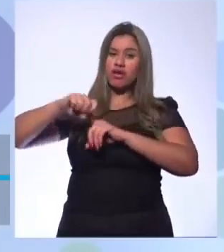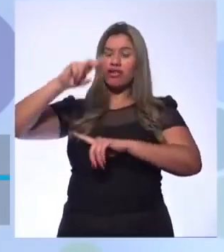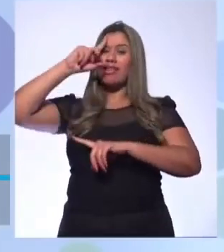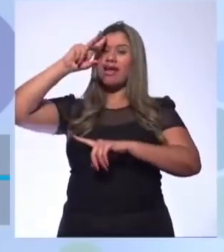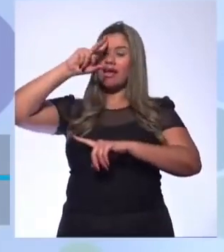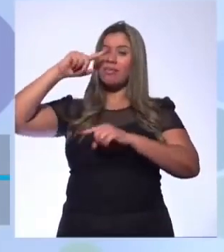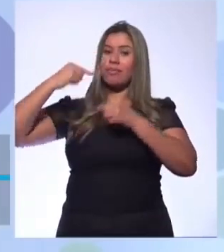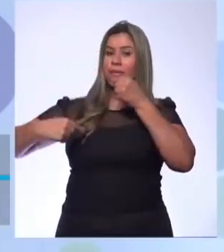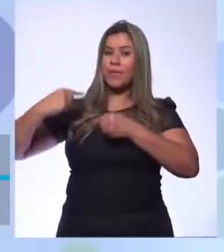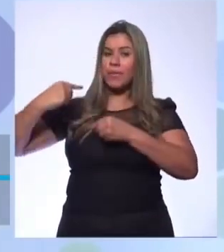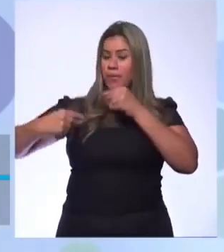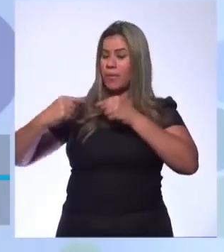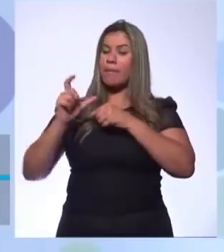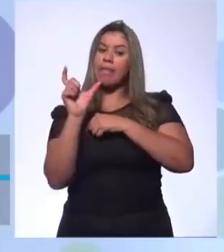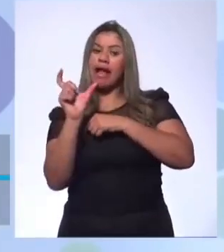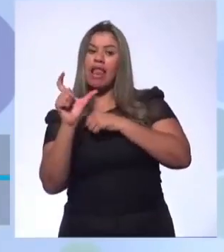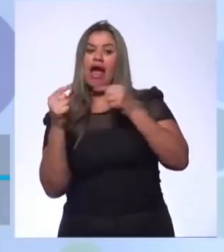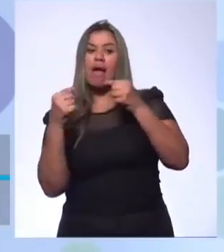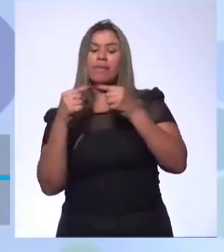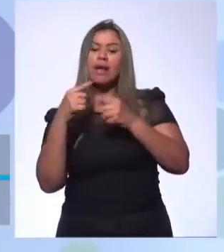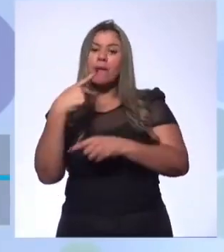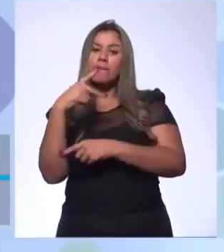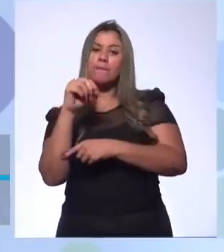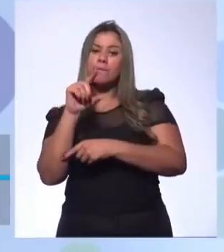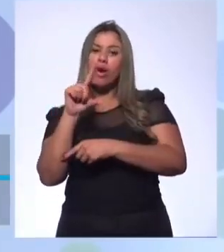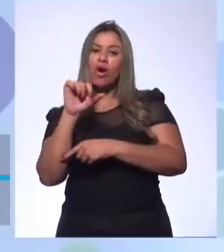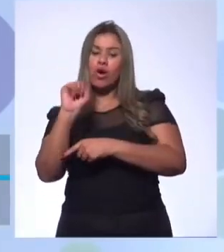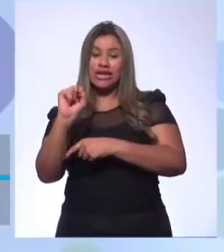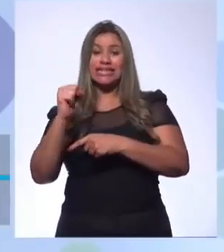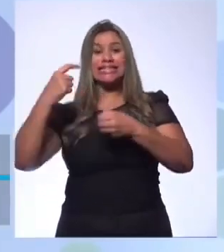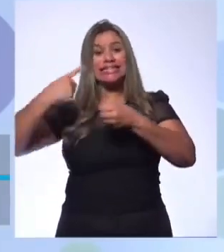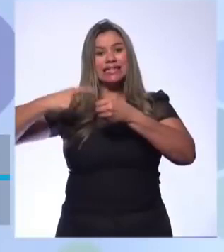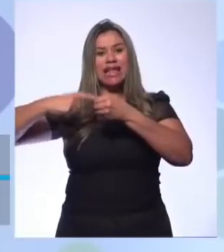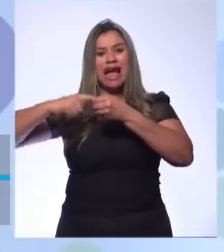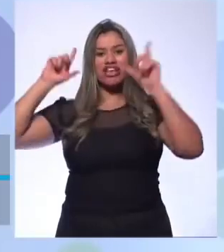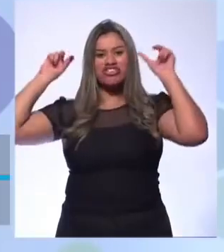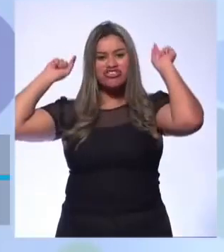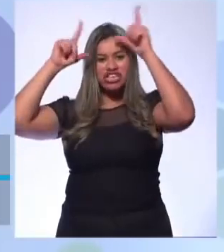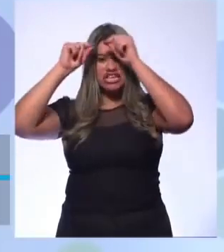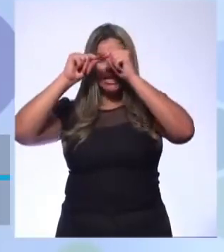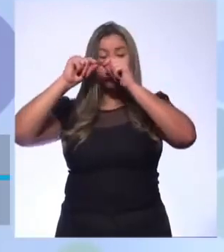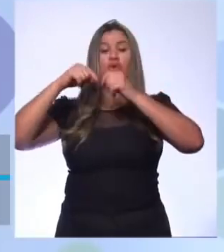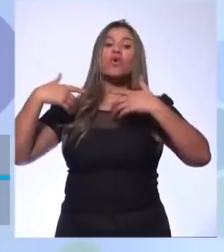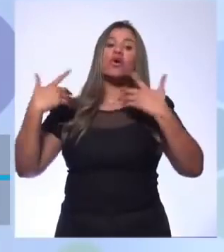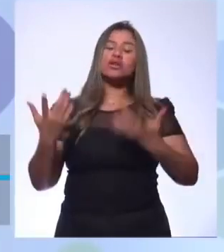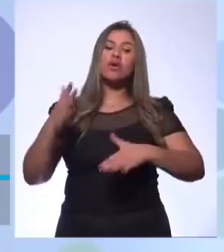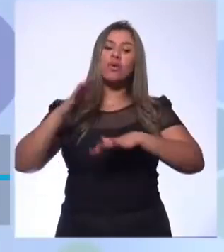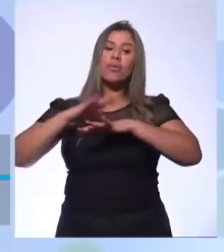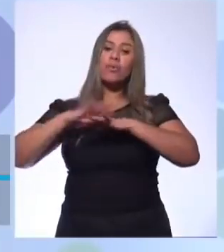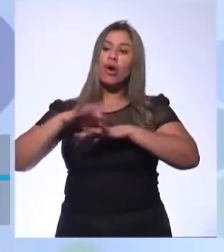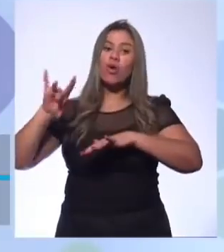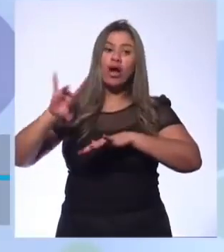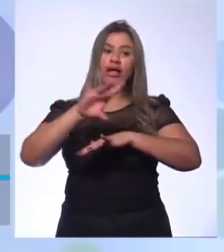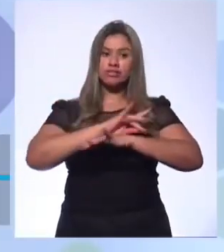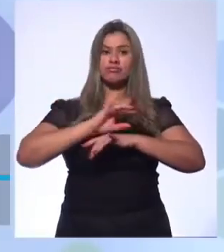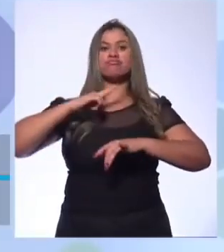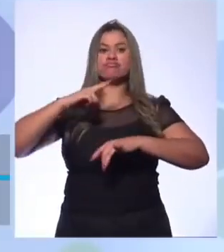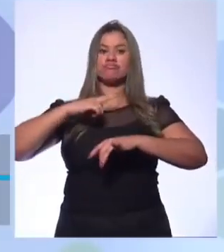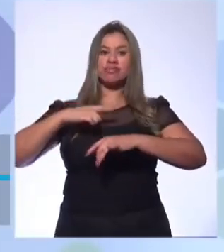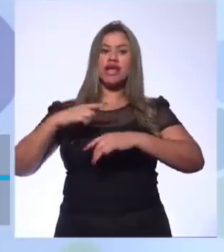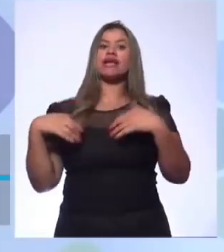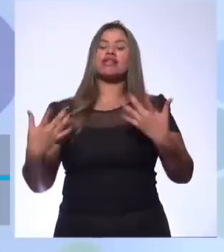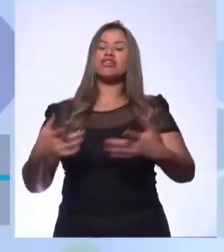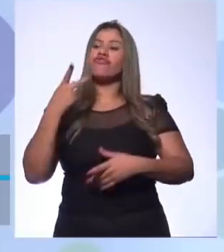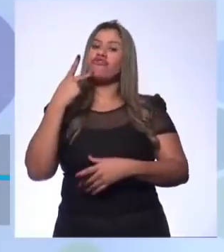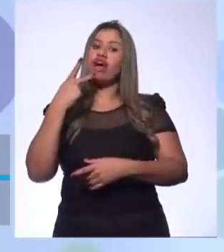política vem de polis, que é a cidade em grego, né? Ou seja, é a atuação nossa no que compete a nós. Quando a gente